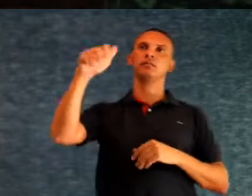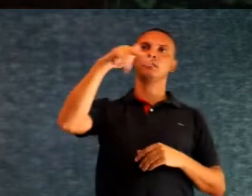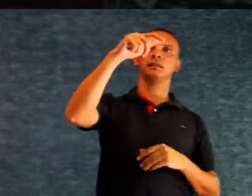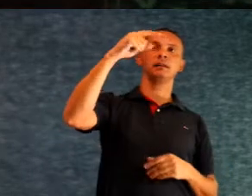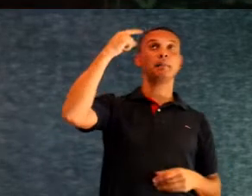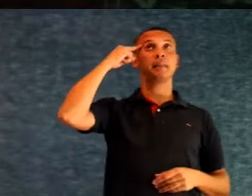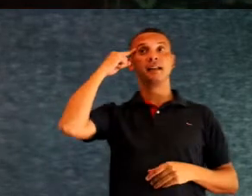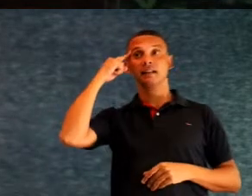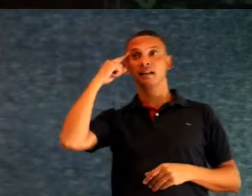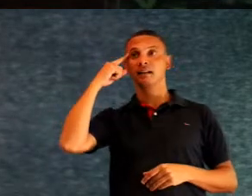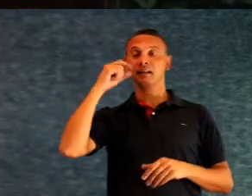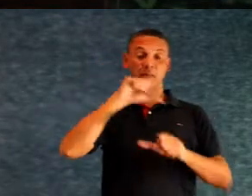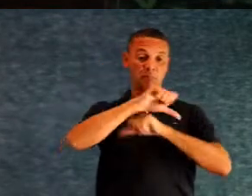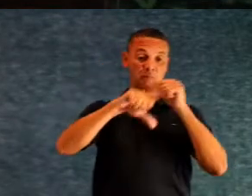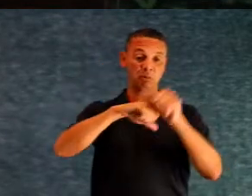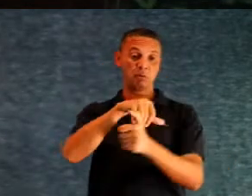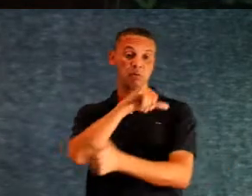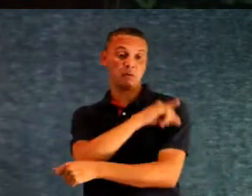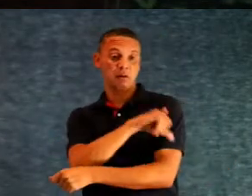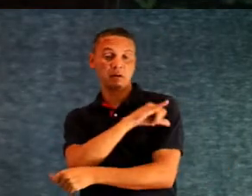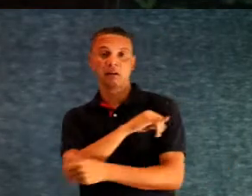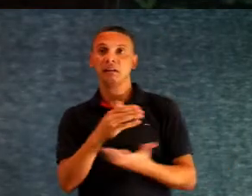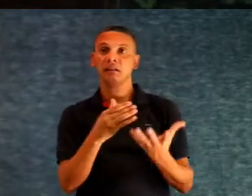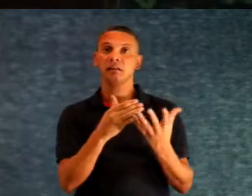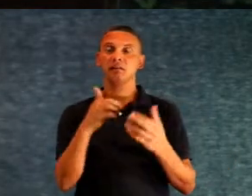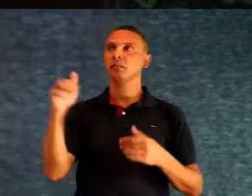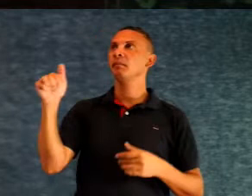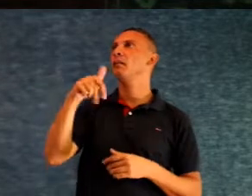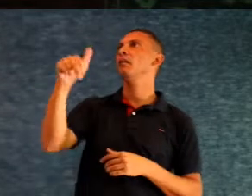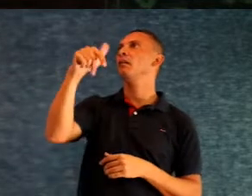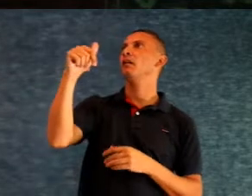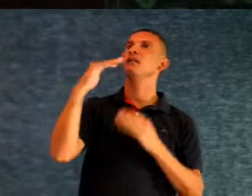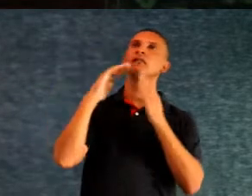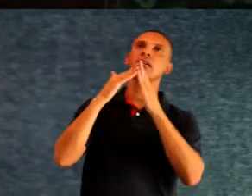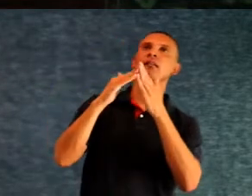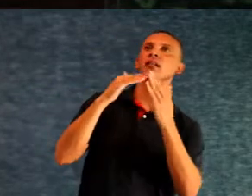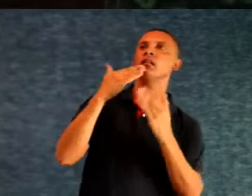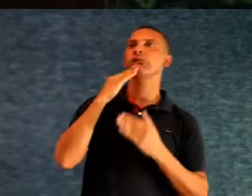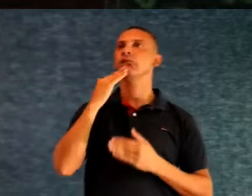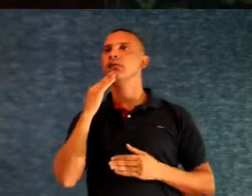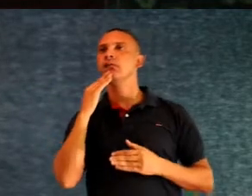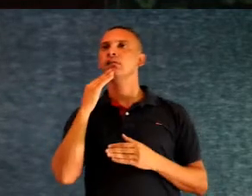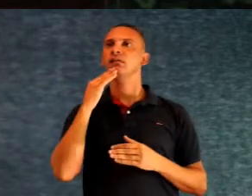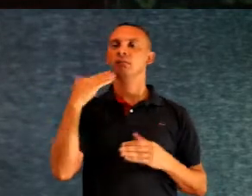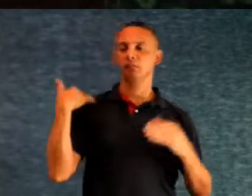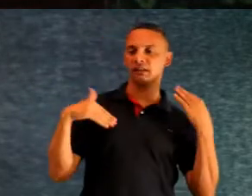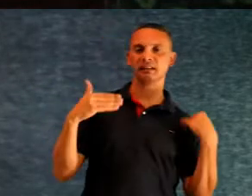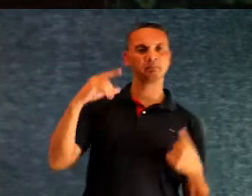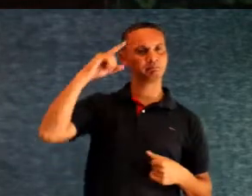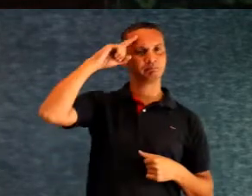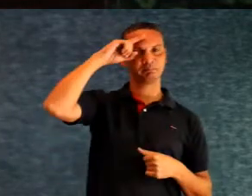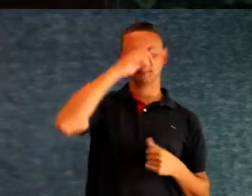Maria Julieta que aquela também era a realidade do Rio de Janeiro. As pessoas mais pobres, que viviam de maneira